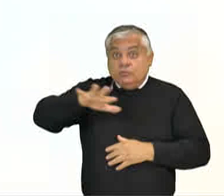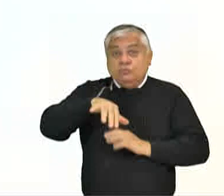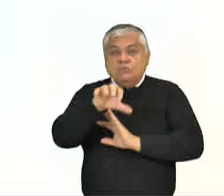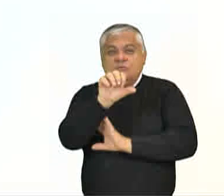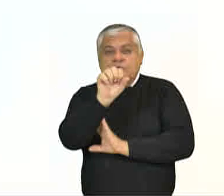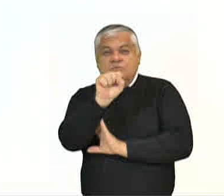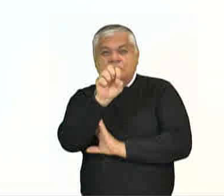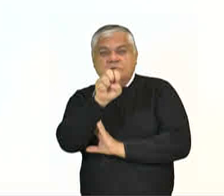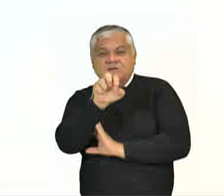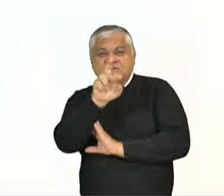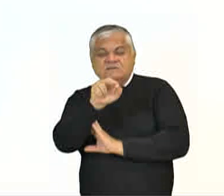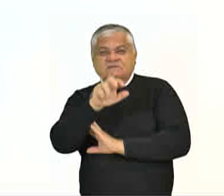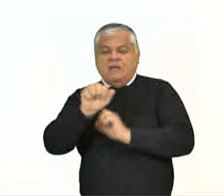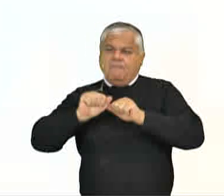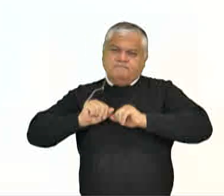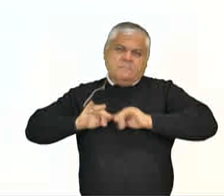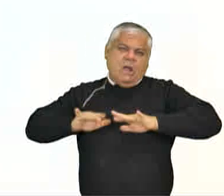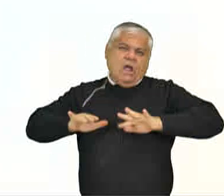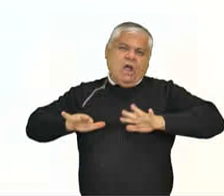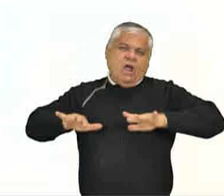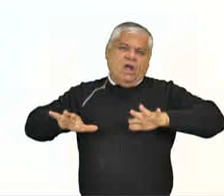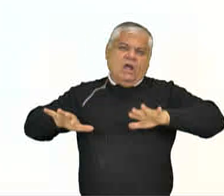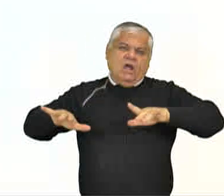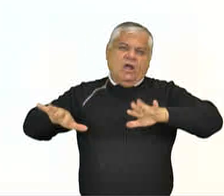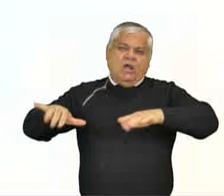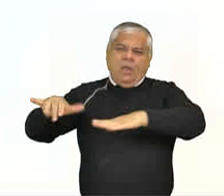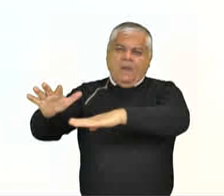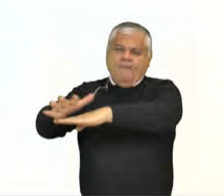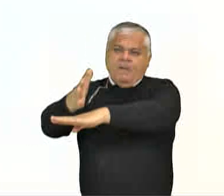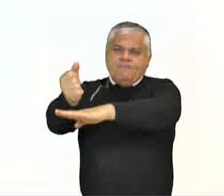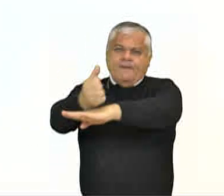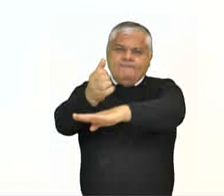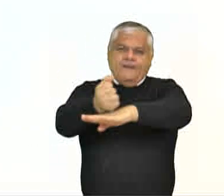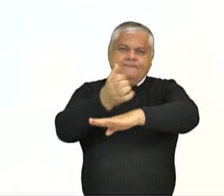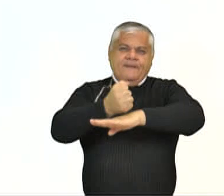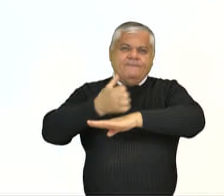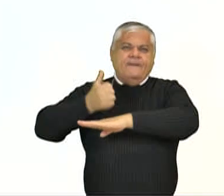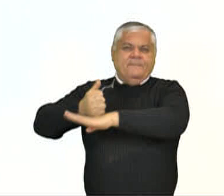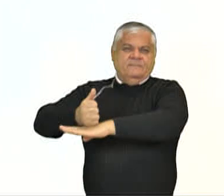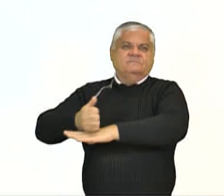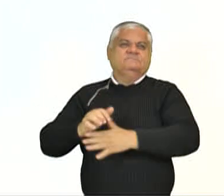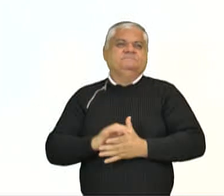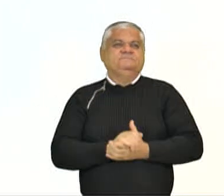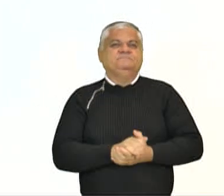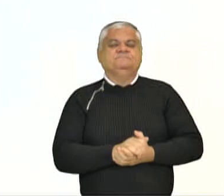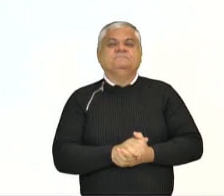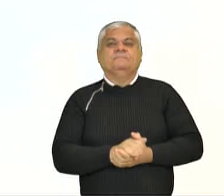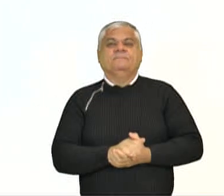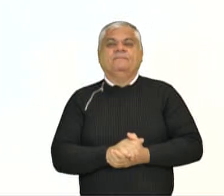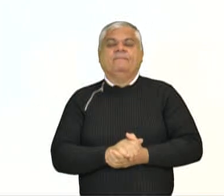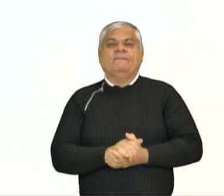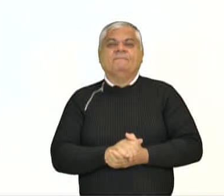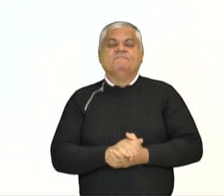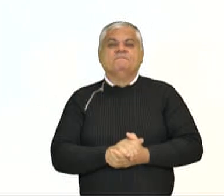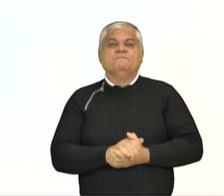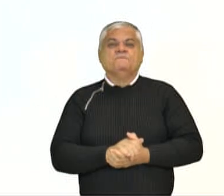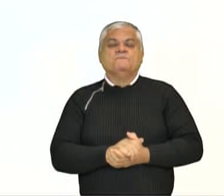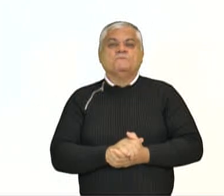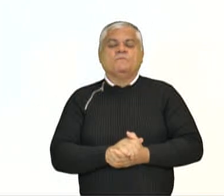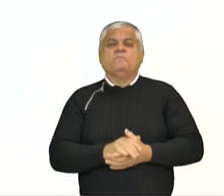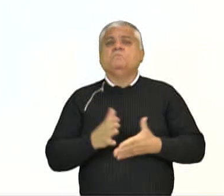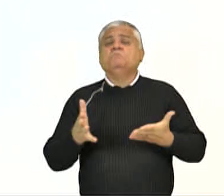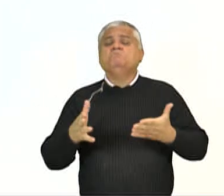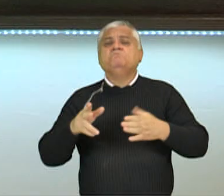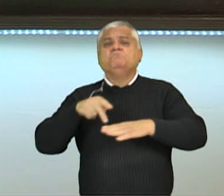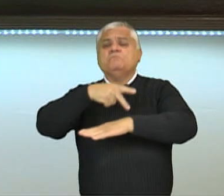por outros territórios aí da antiga Iugoslávia. Beleza? E quais foram os países